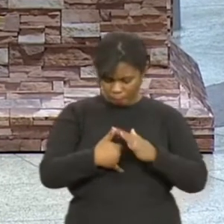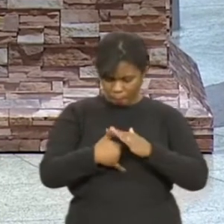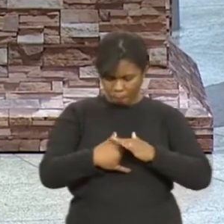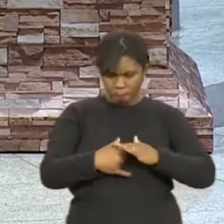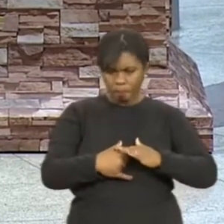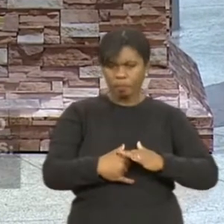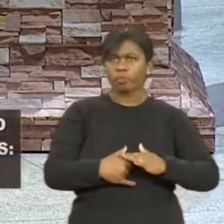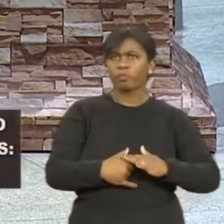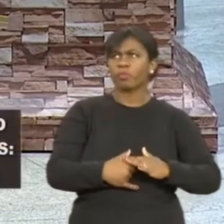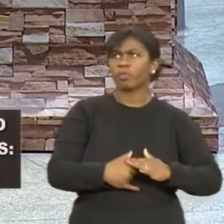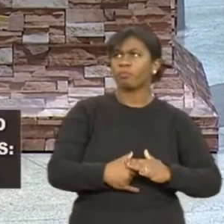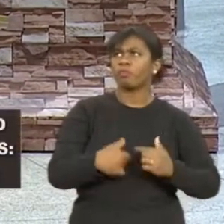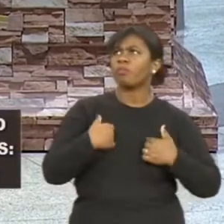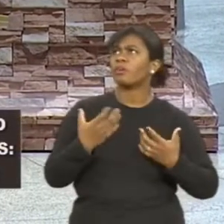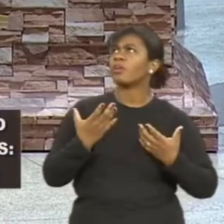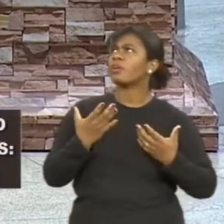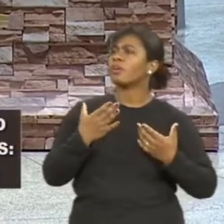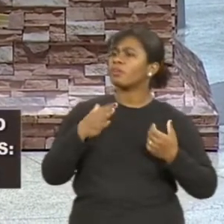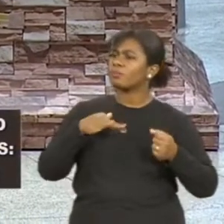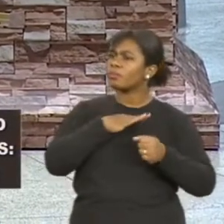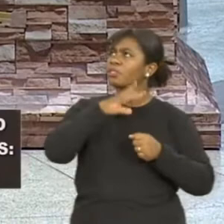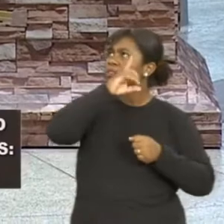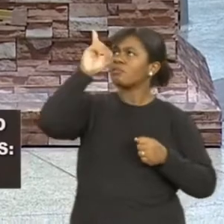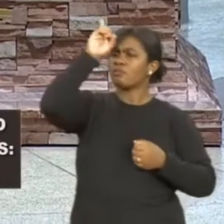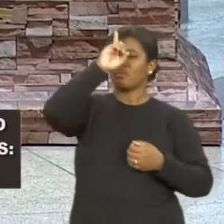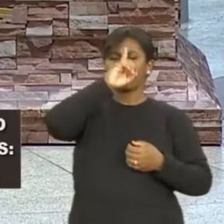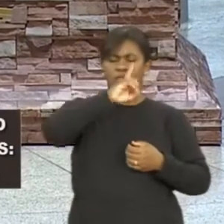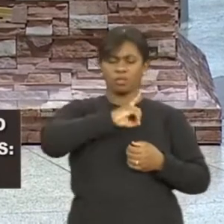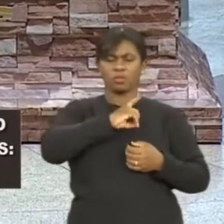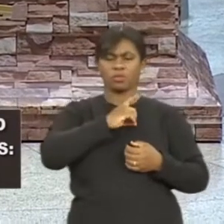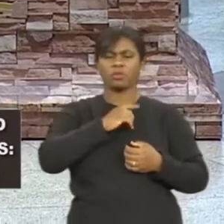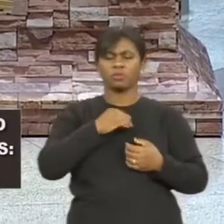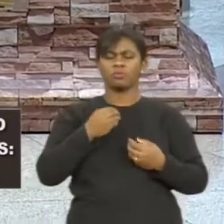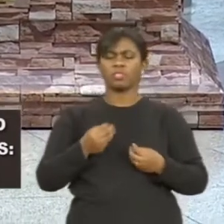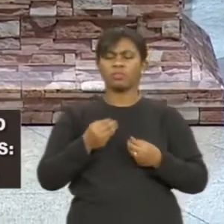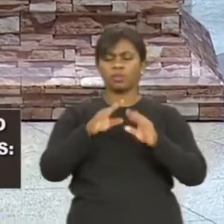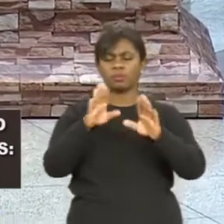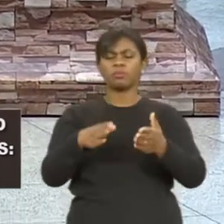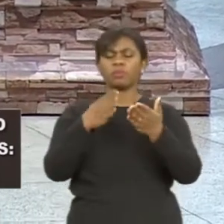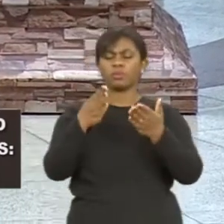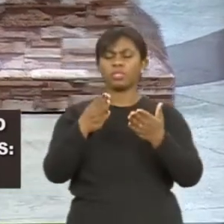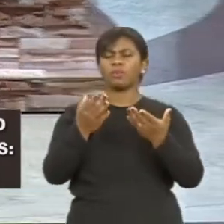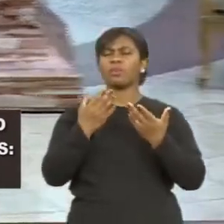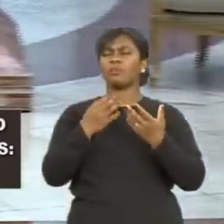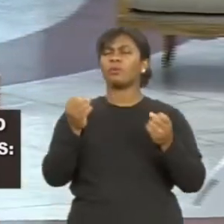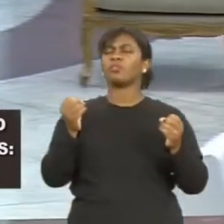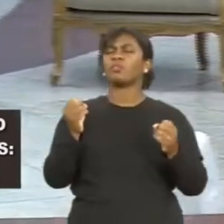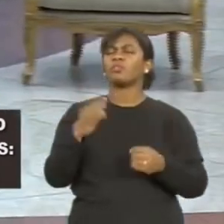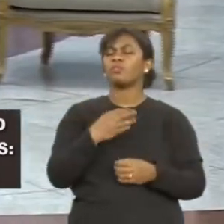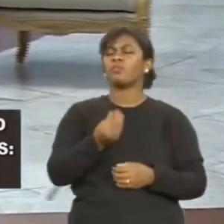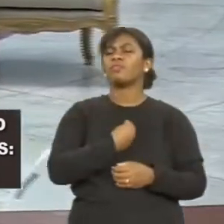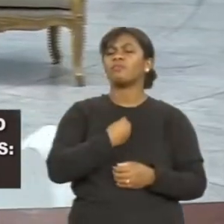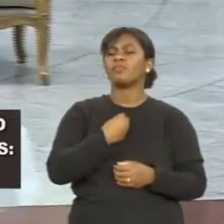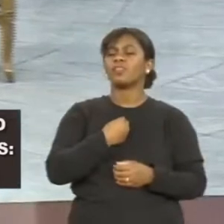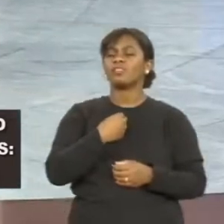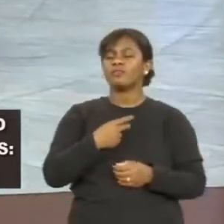minha identidade. Me dá uma nova vida. Você vai colocar no altar e vai descer do altar. Mas vai descer com Deus. Vai